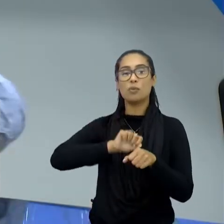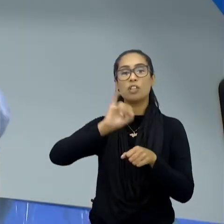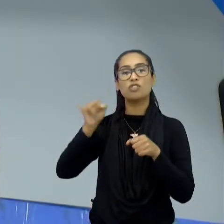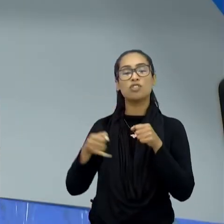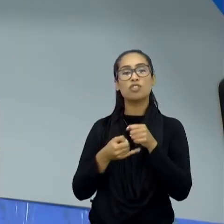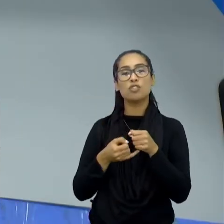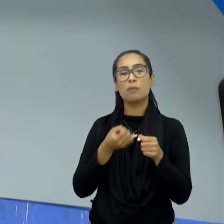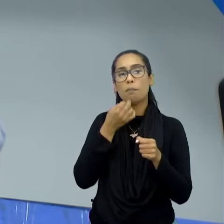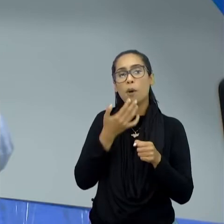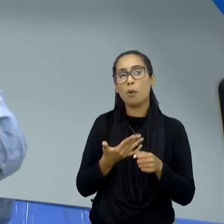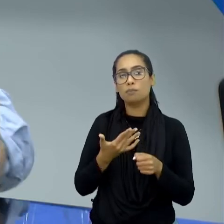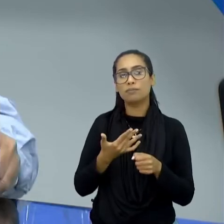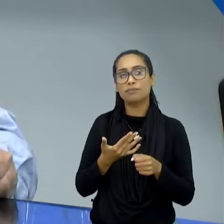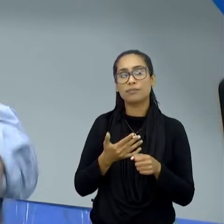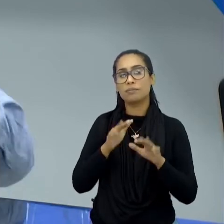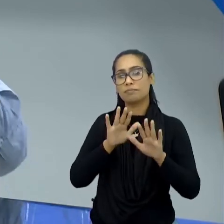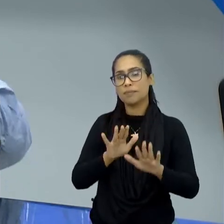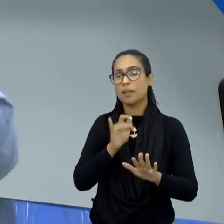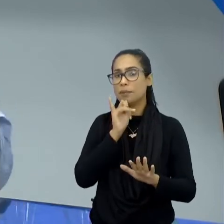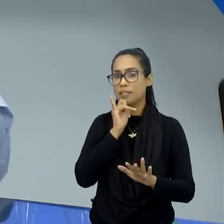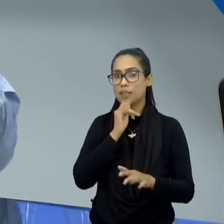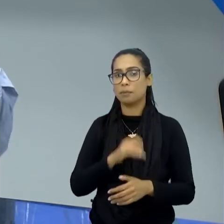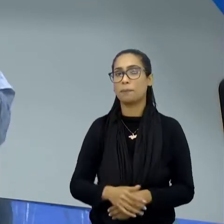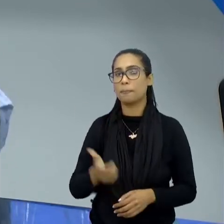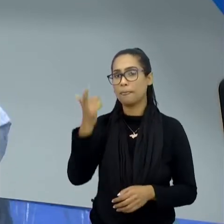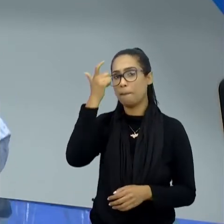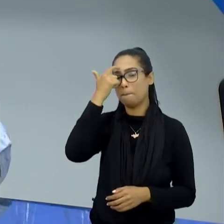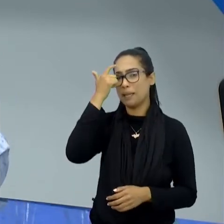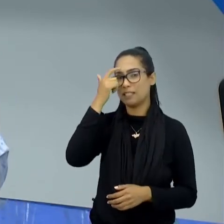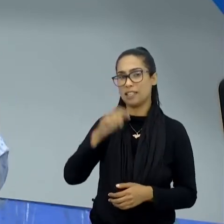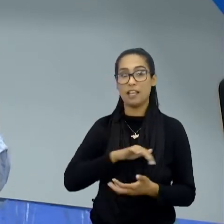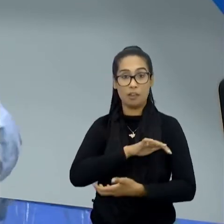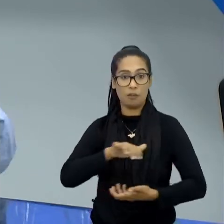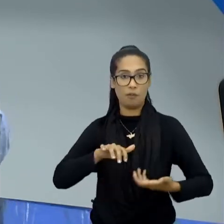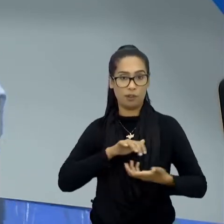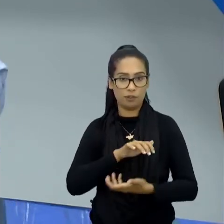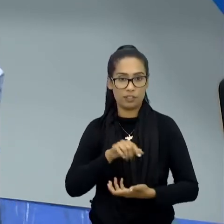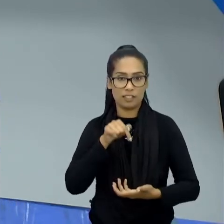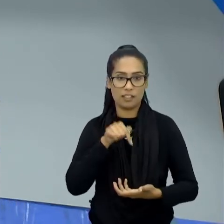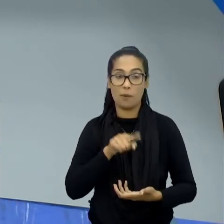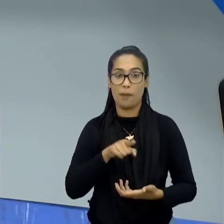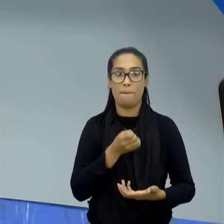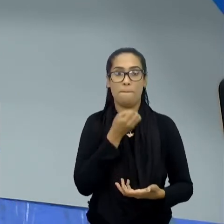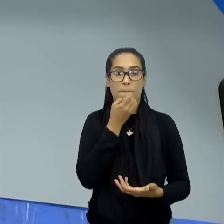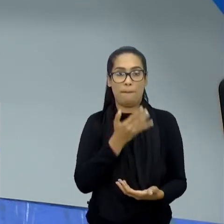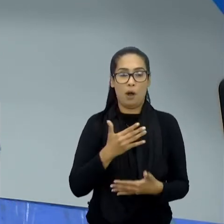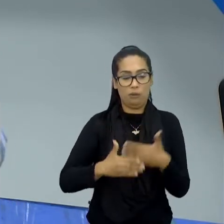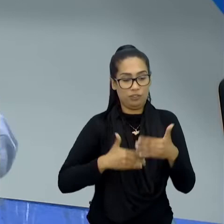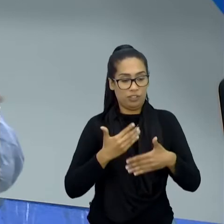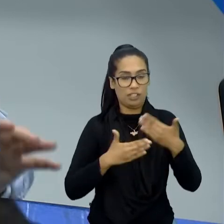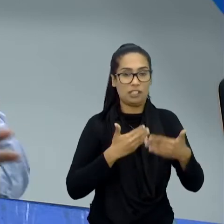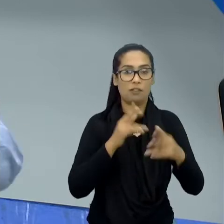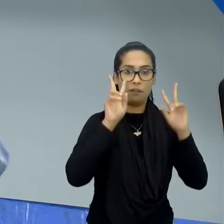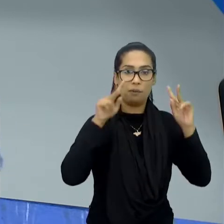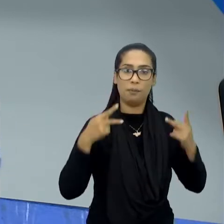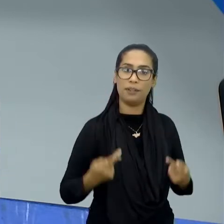A gente condiciona a revolução a um processo evolutivo com maior intensidade. Então, por exemplo, se a gente